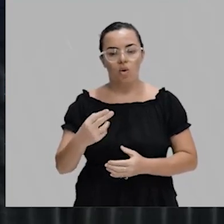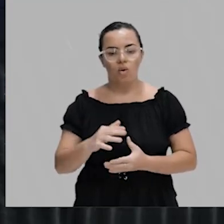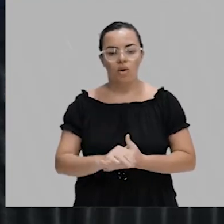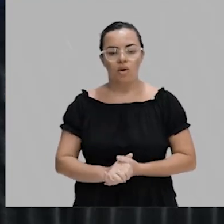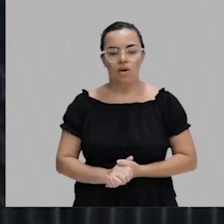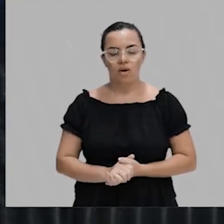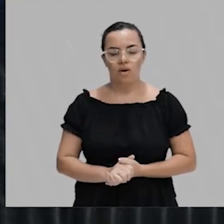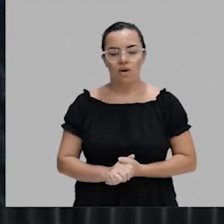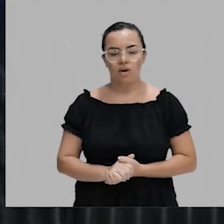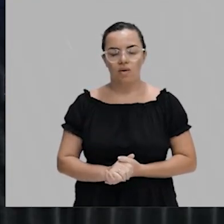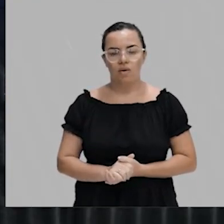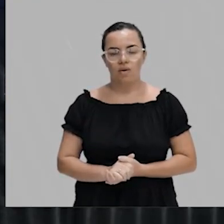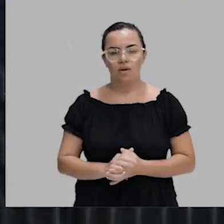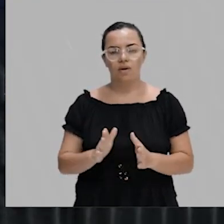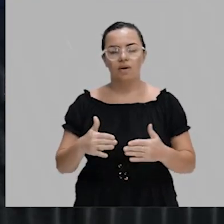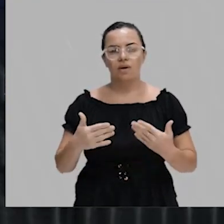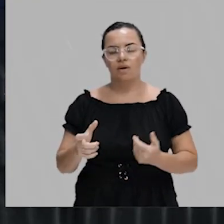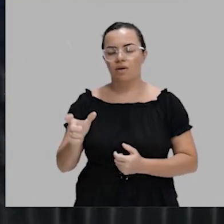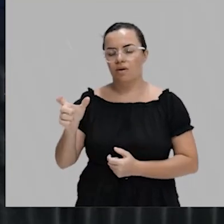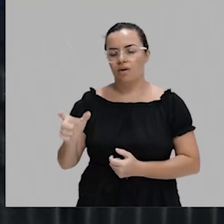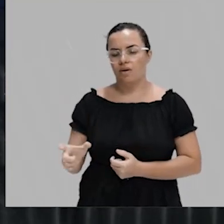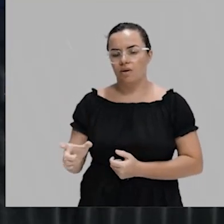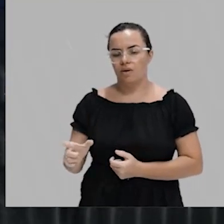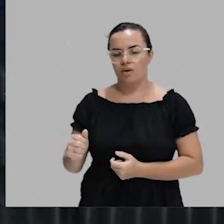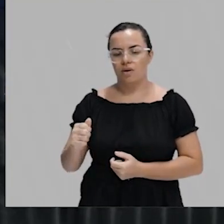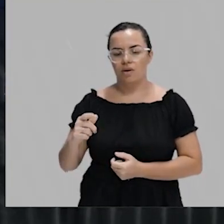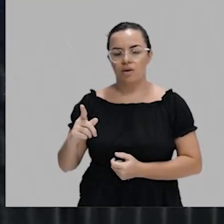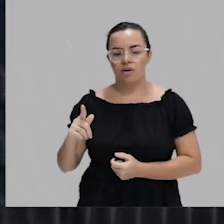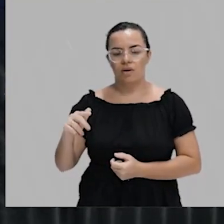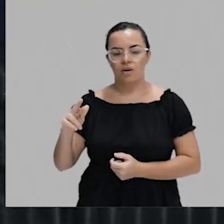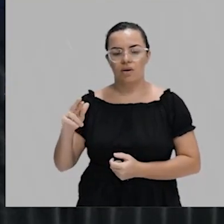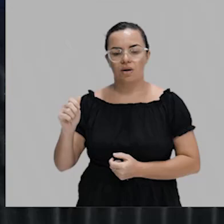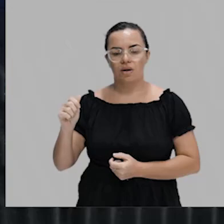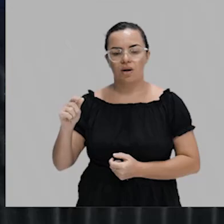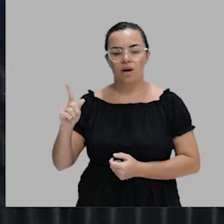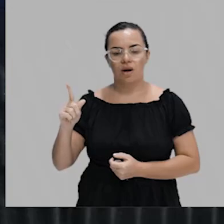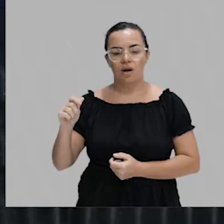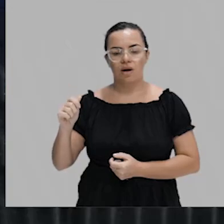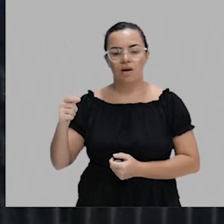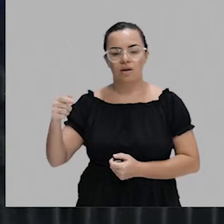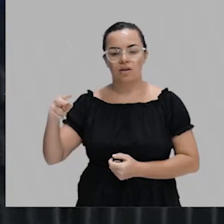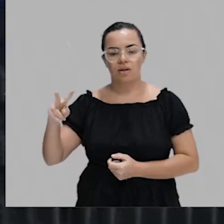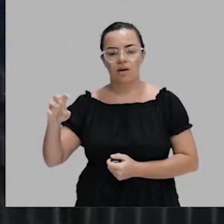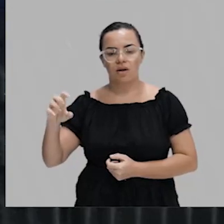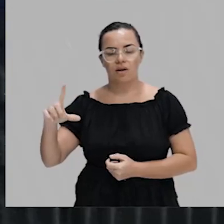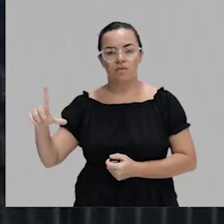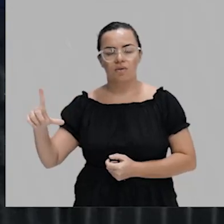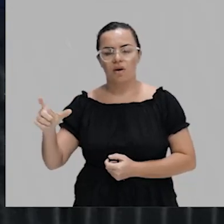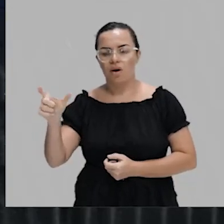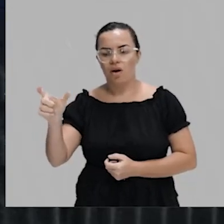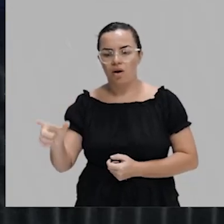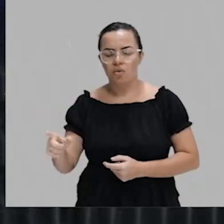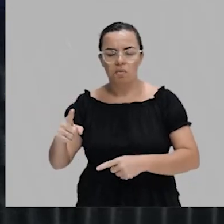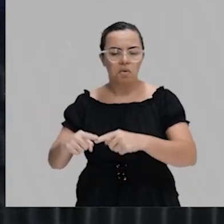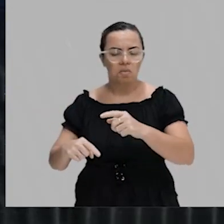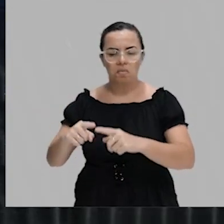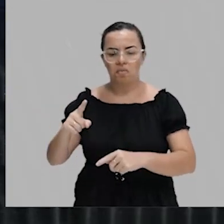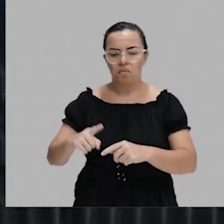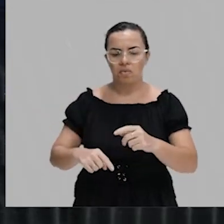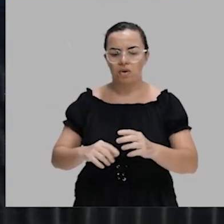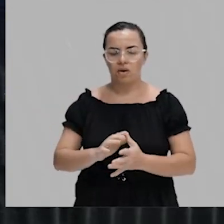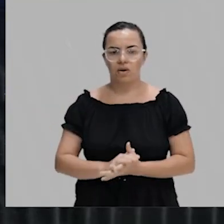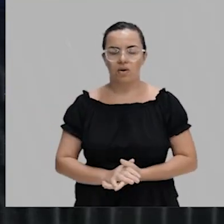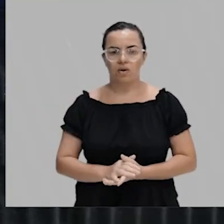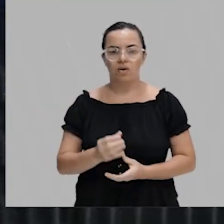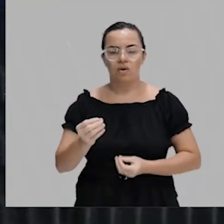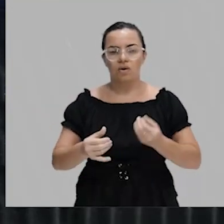Agradável. Quem é agradável? É agradável a alguma coisa, certo? Sua